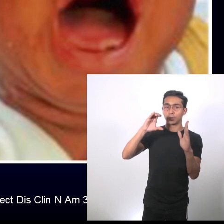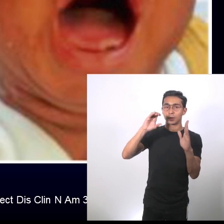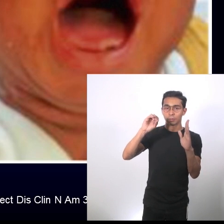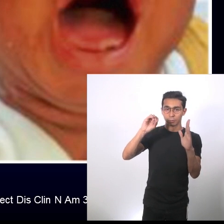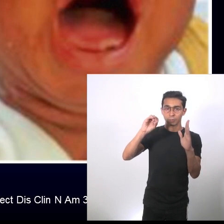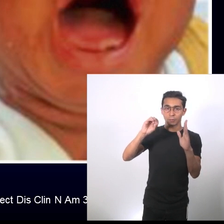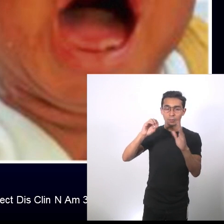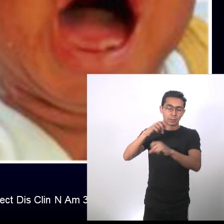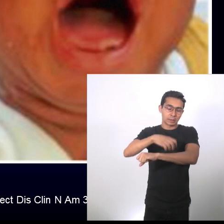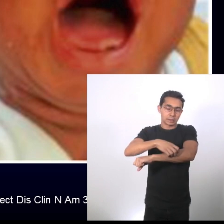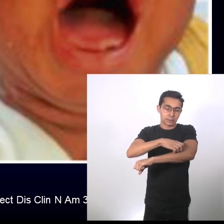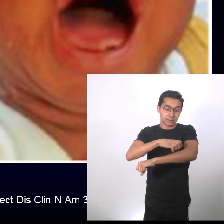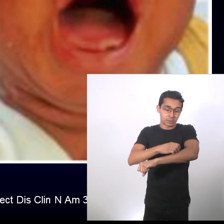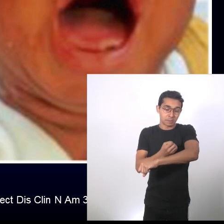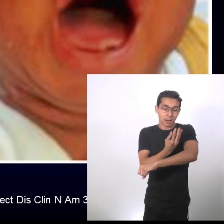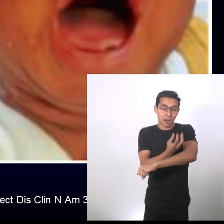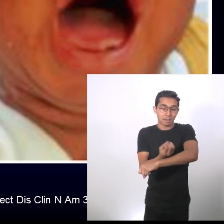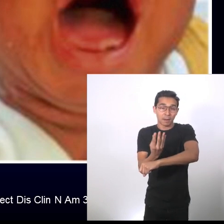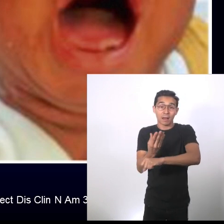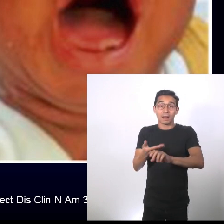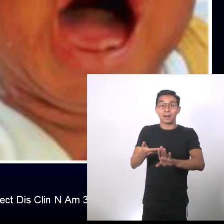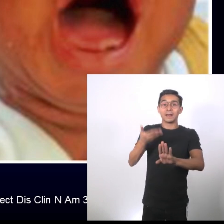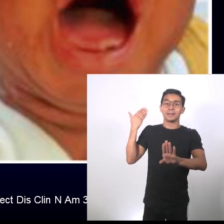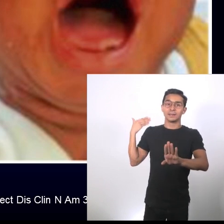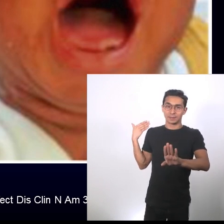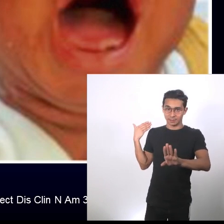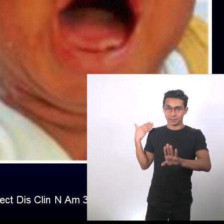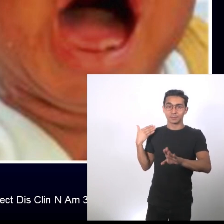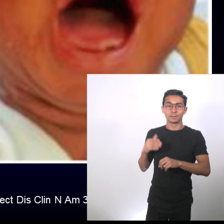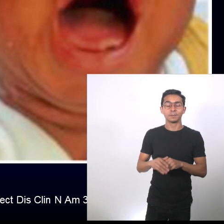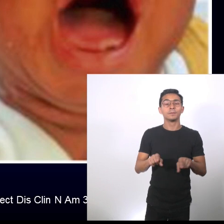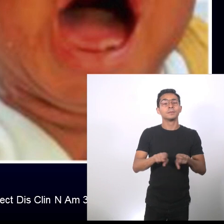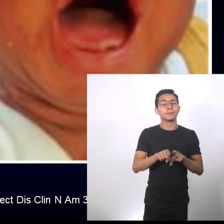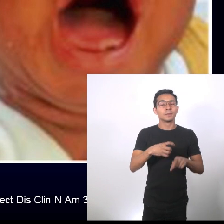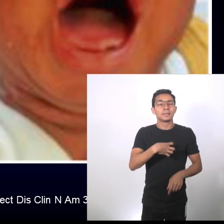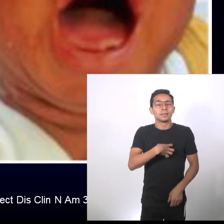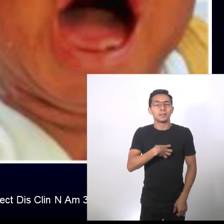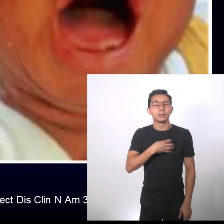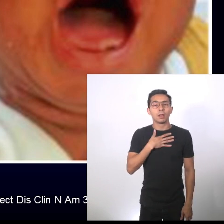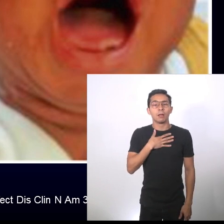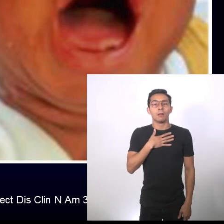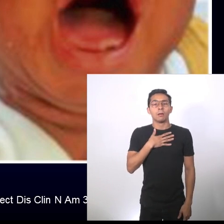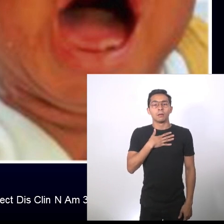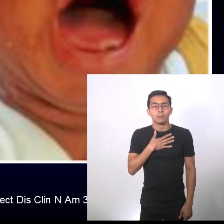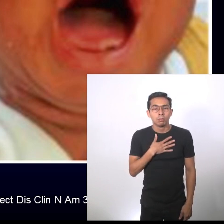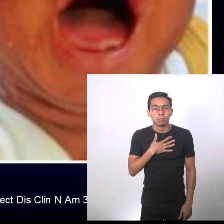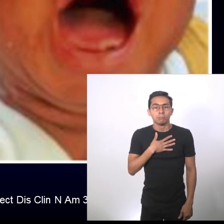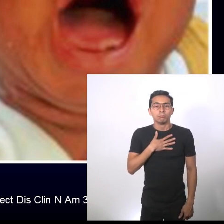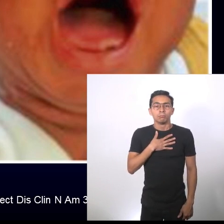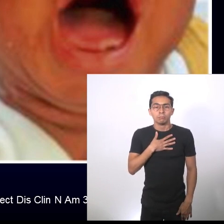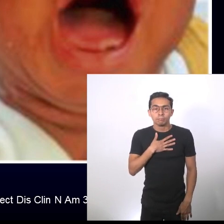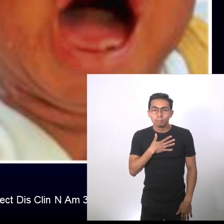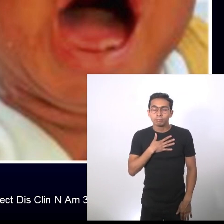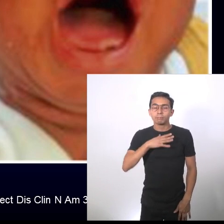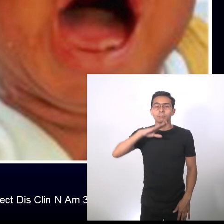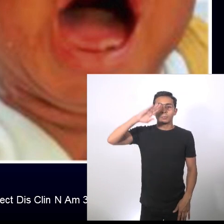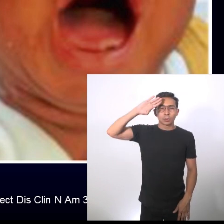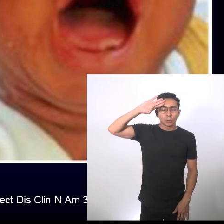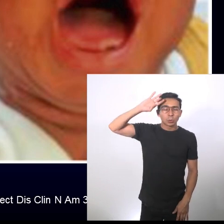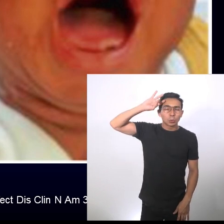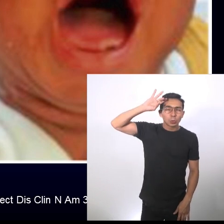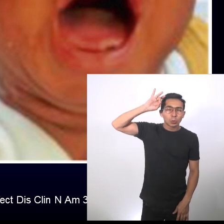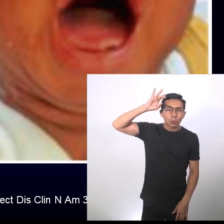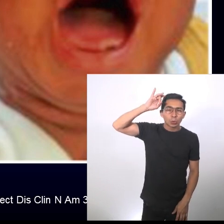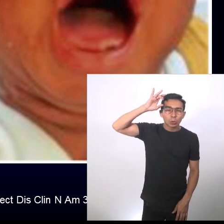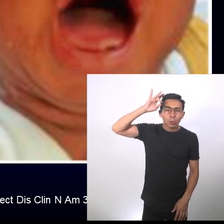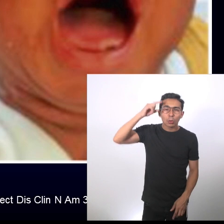aparecimento do próprio rush, né? A fadiga, a cefaleia, as complicações relacionadas ao